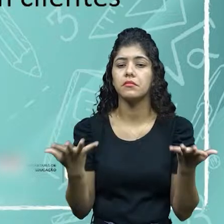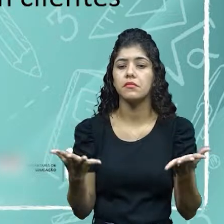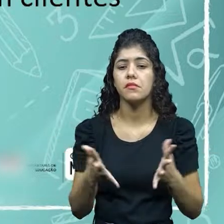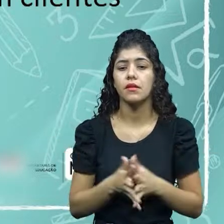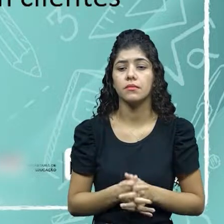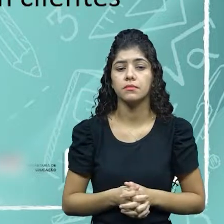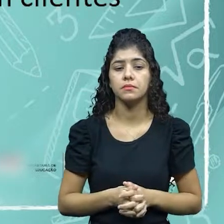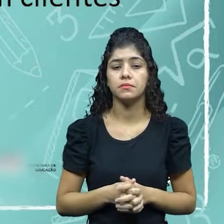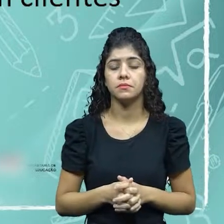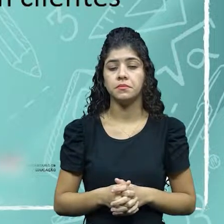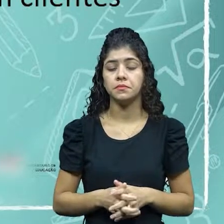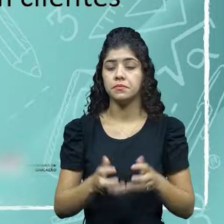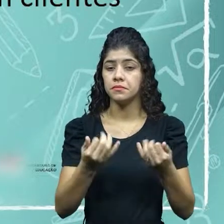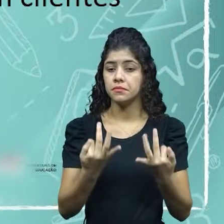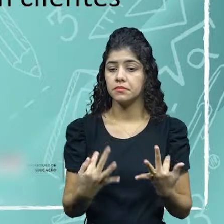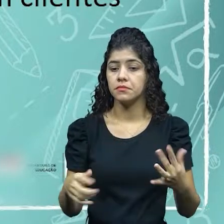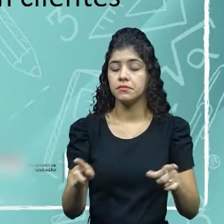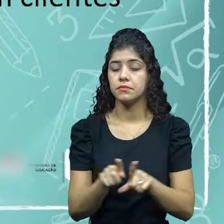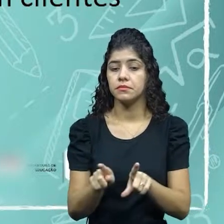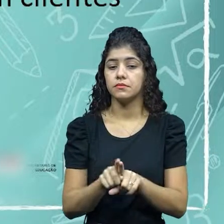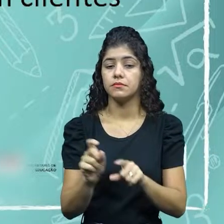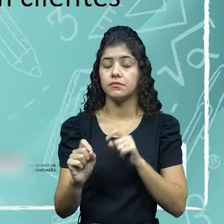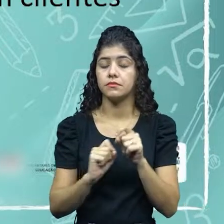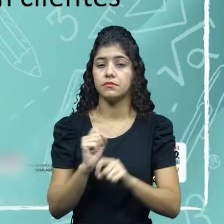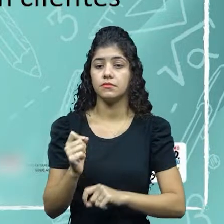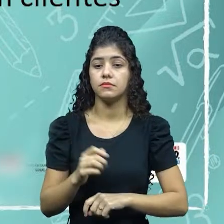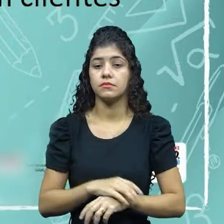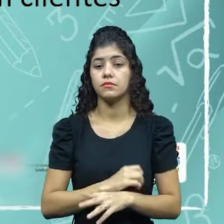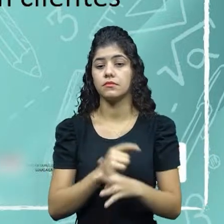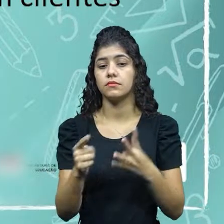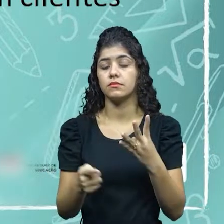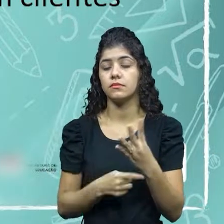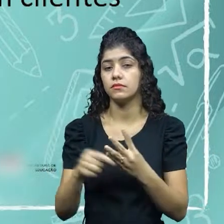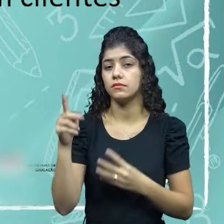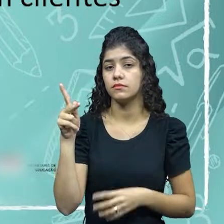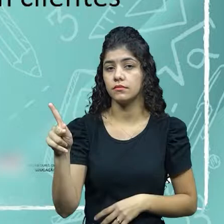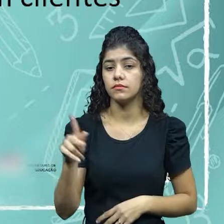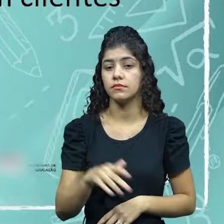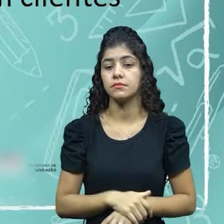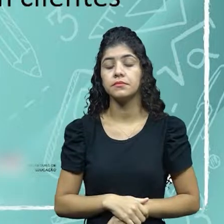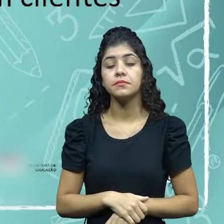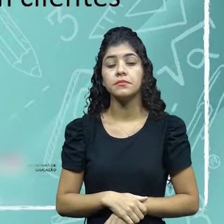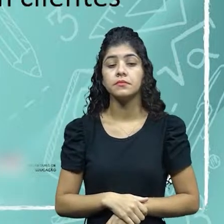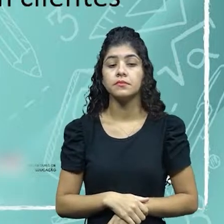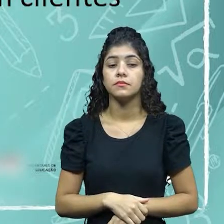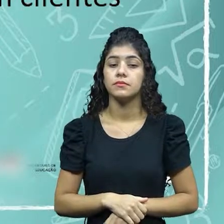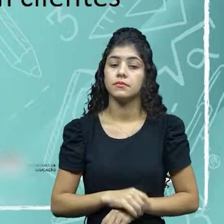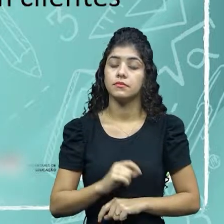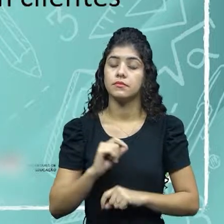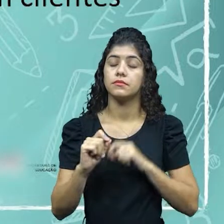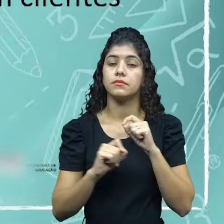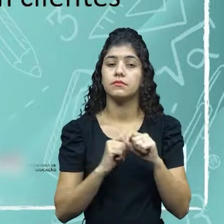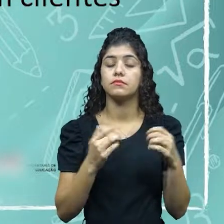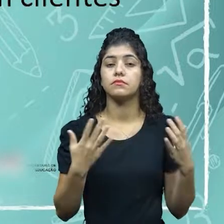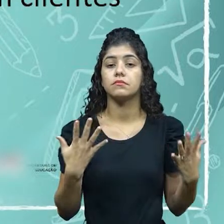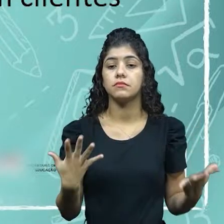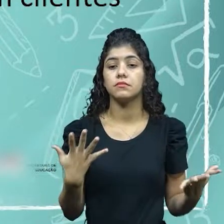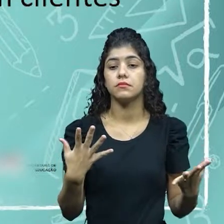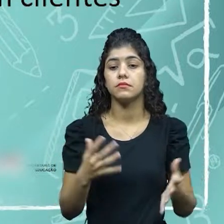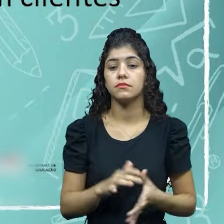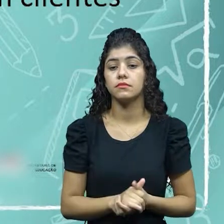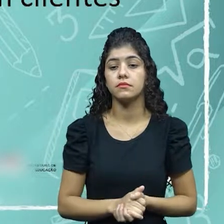falar um pouquinho sobre isso, por exemplo, um dos mix do marketing é os 4 P's, mas o mix do marketing nada mais é do que essa